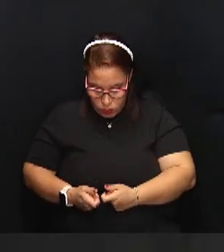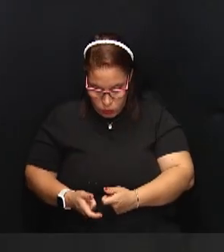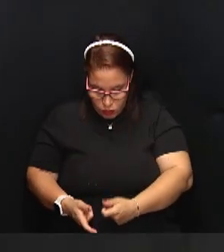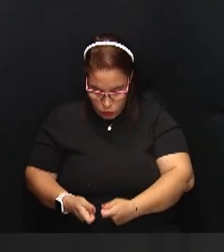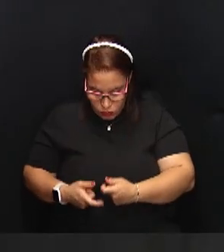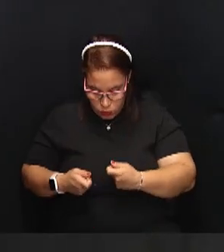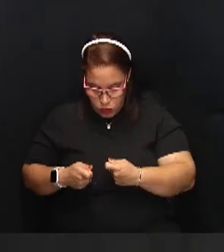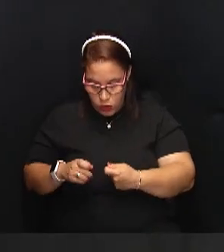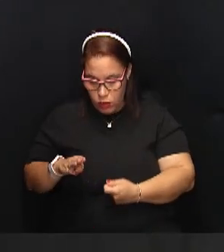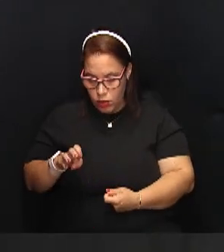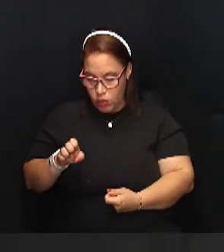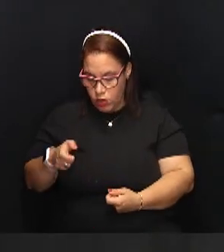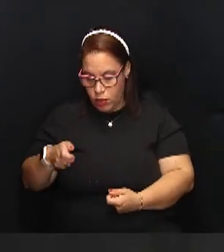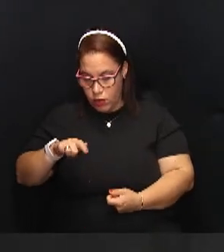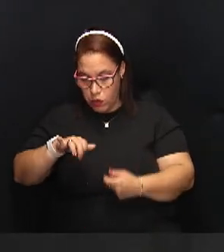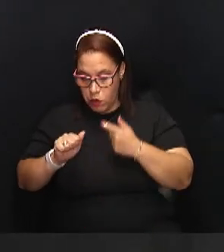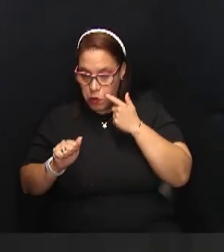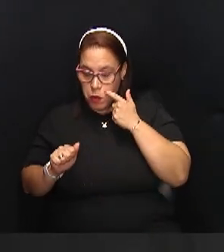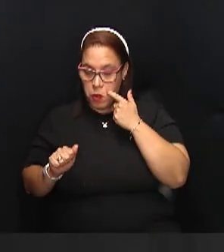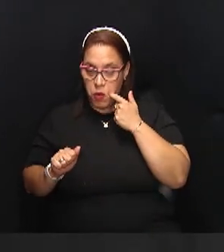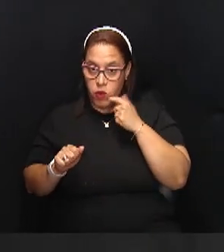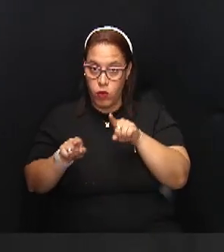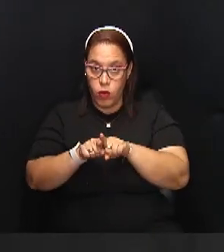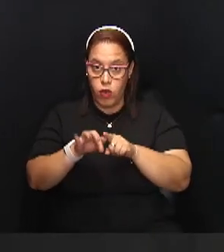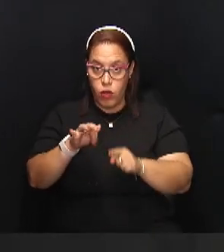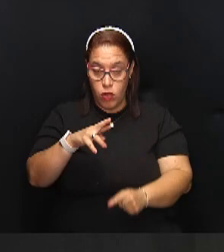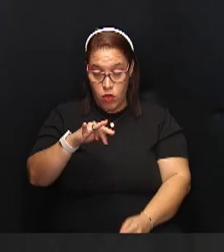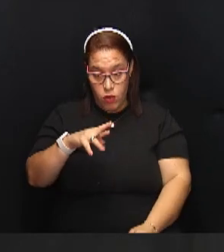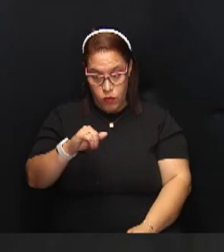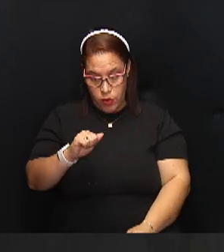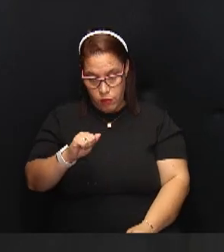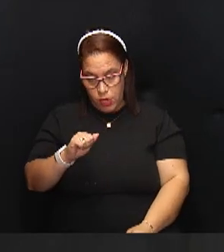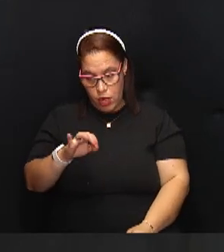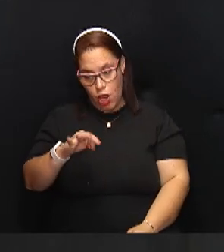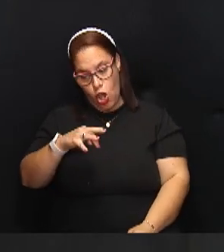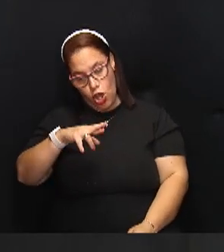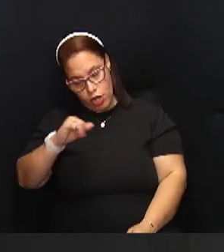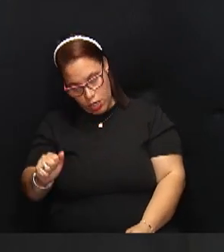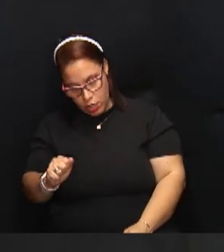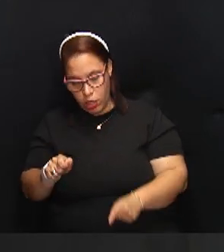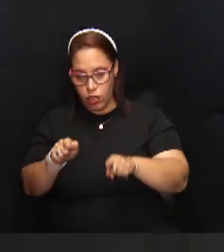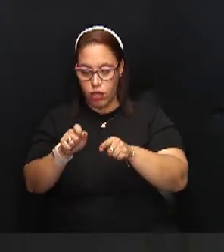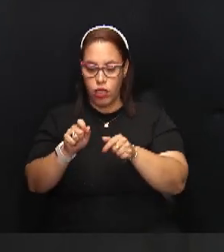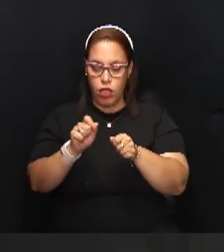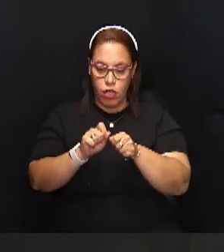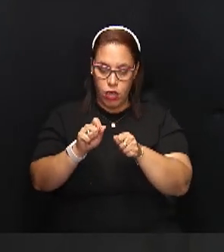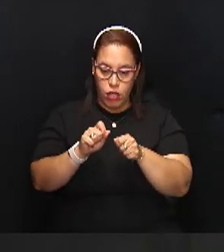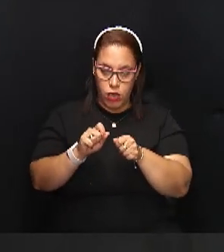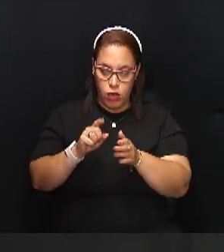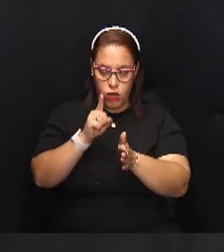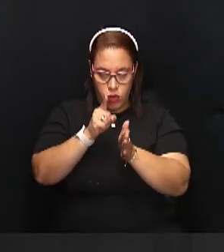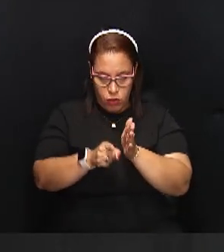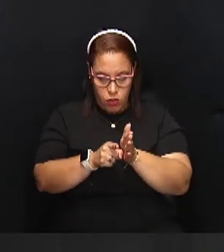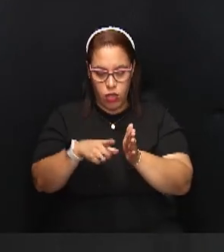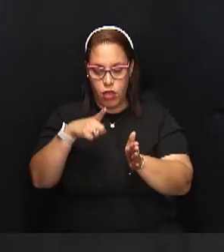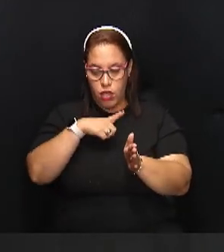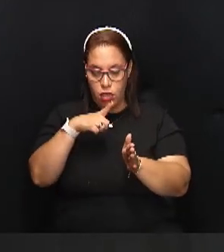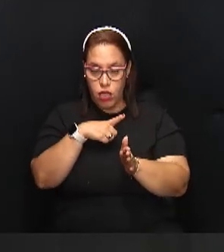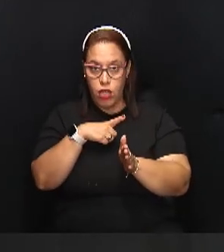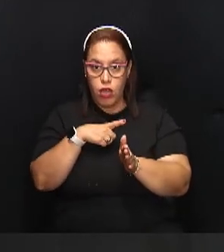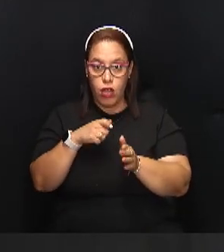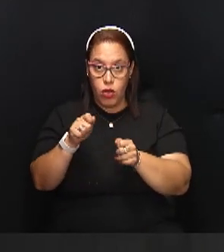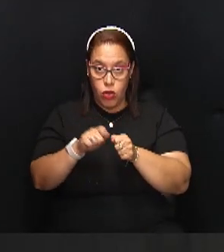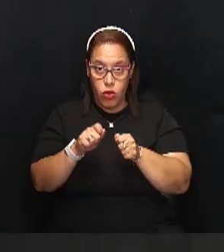lá também por fibra ótica, fez lá uma biópsia, diagnosticou câncer de bexiga, você vai lá,